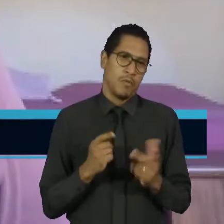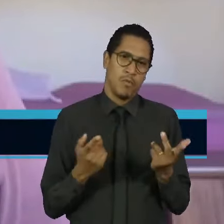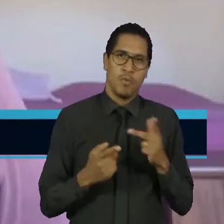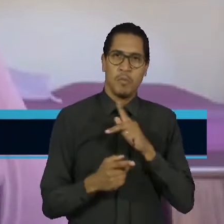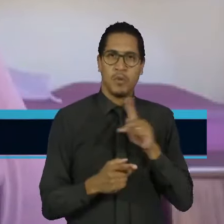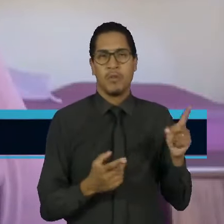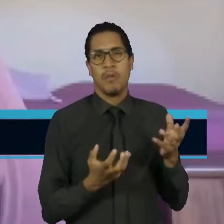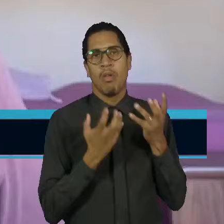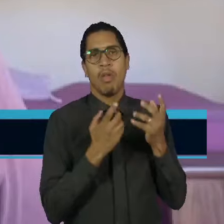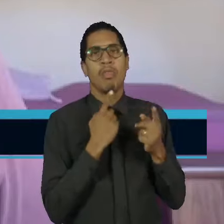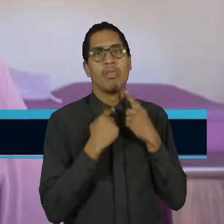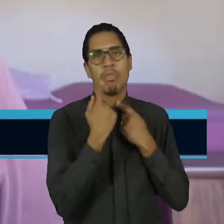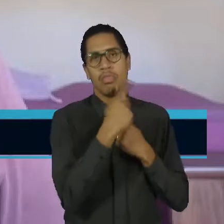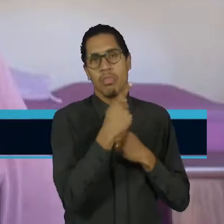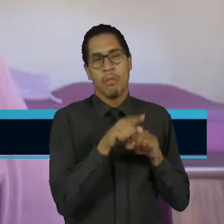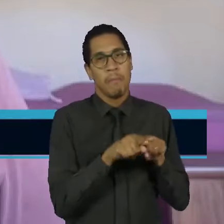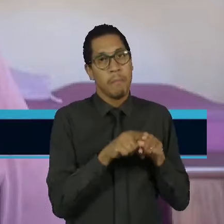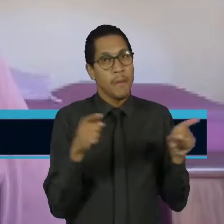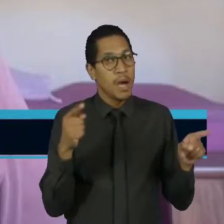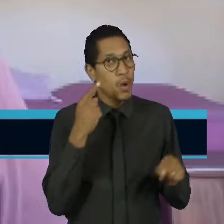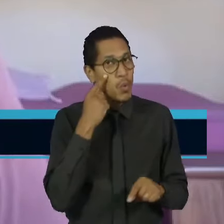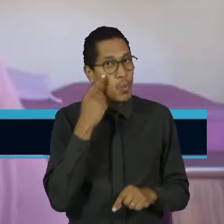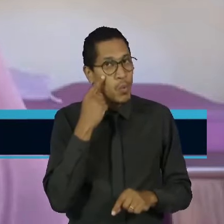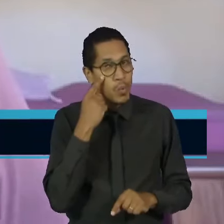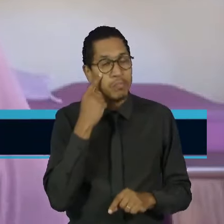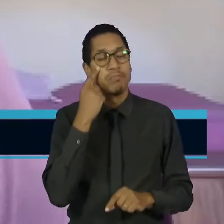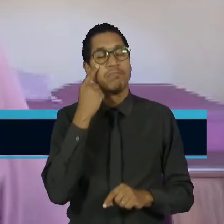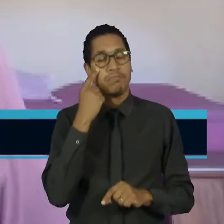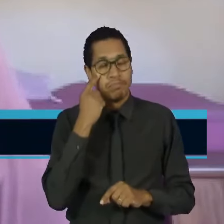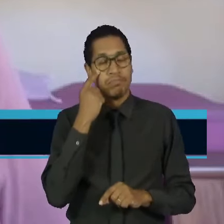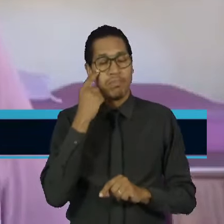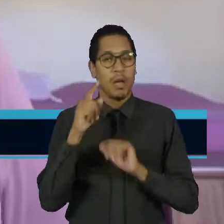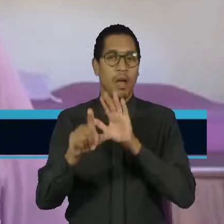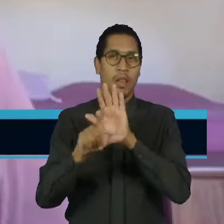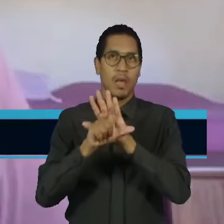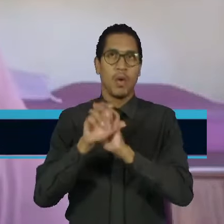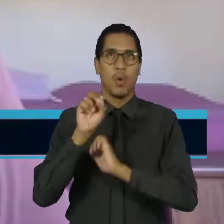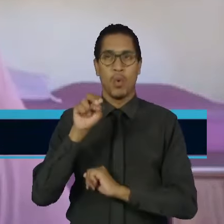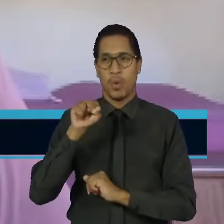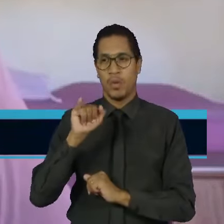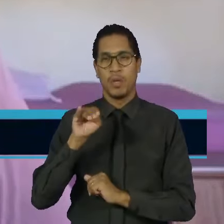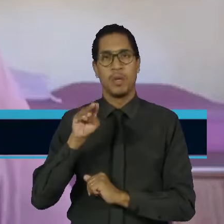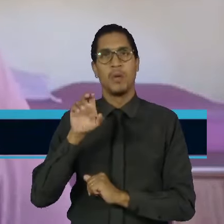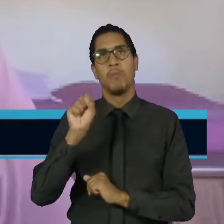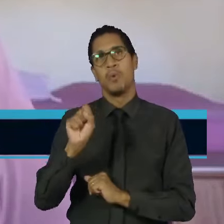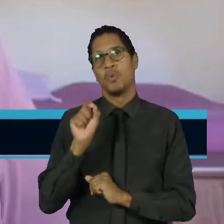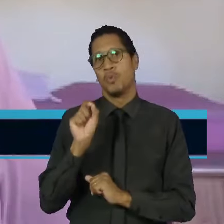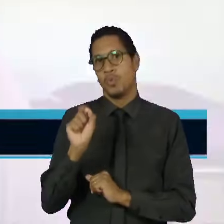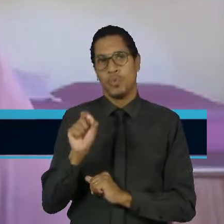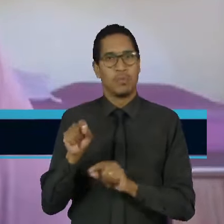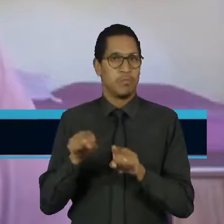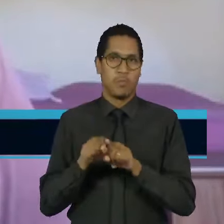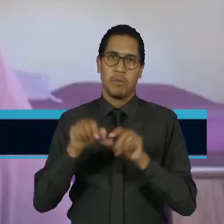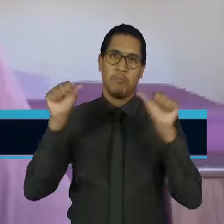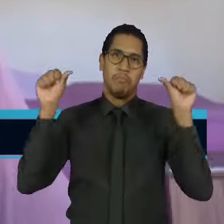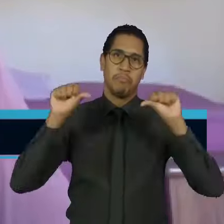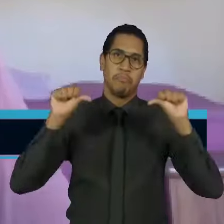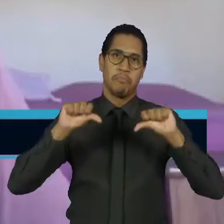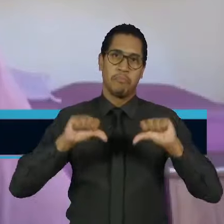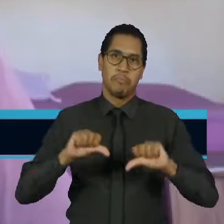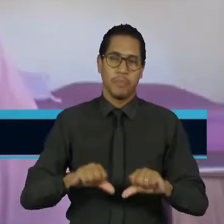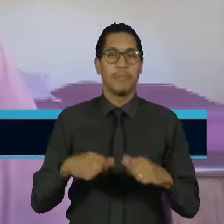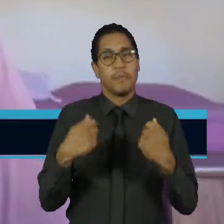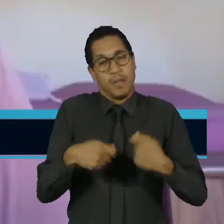o que está acontecendo efetivamente que esse essa lei ómnibus como se lama está caindo vai ter que